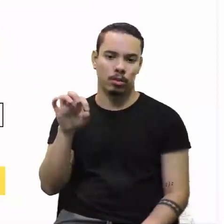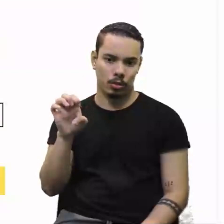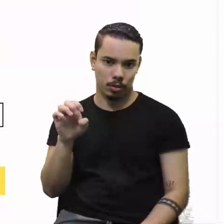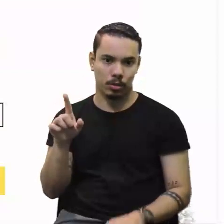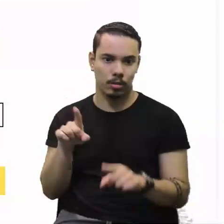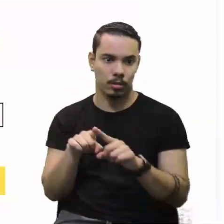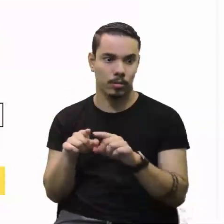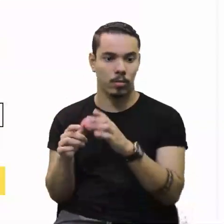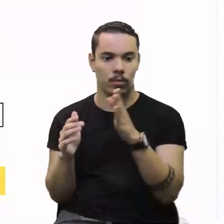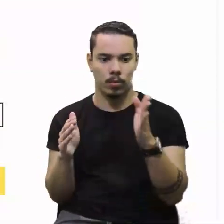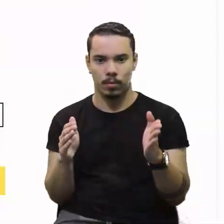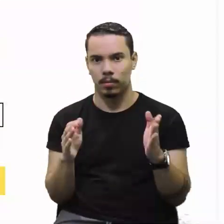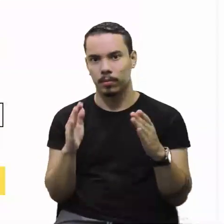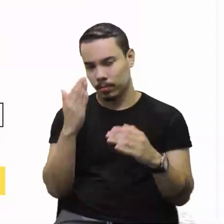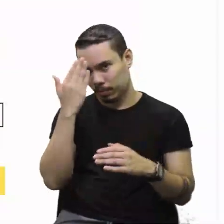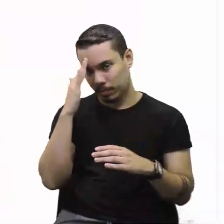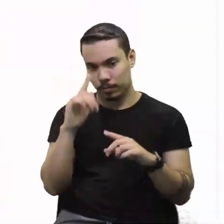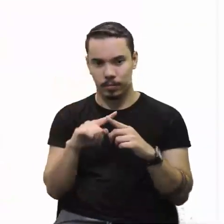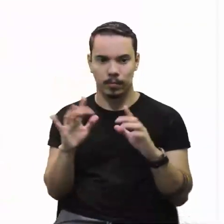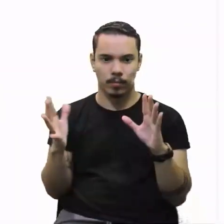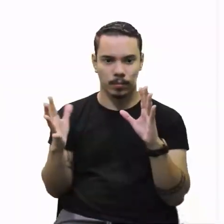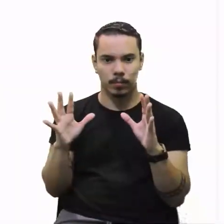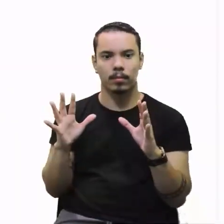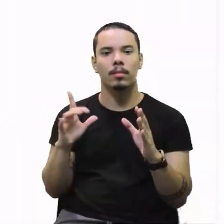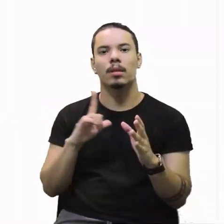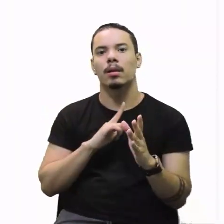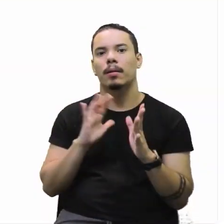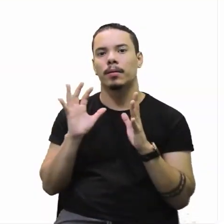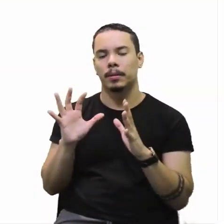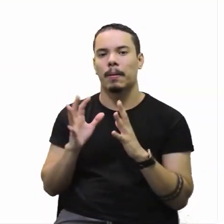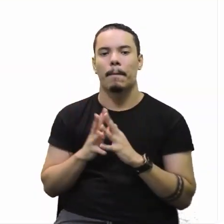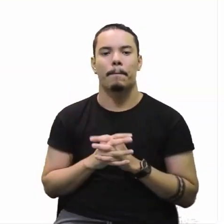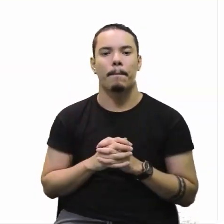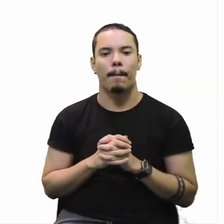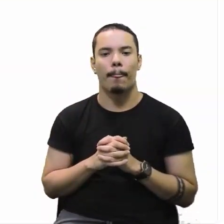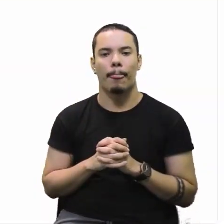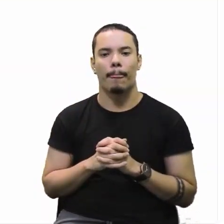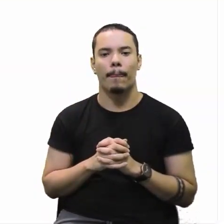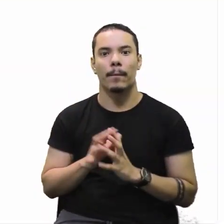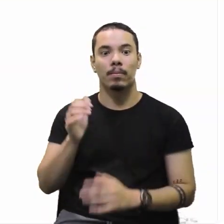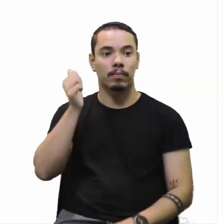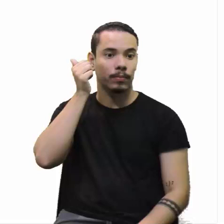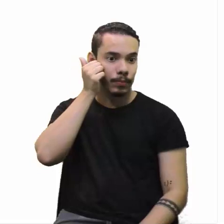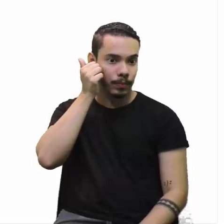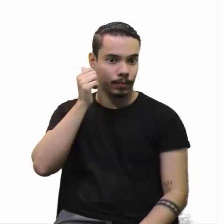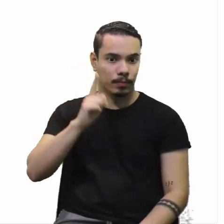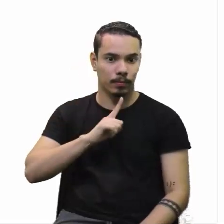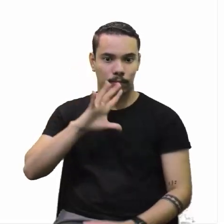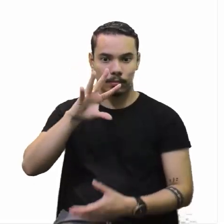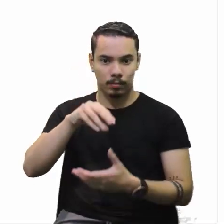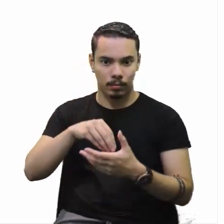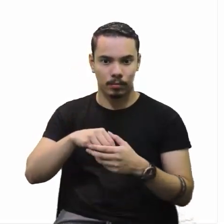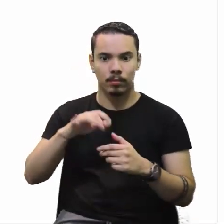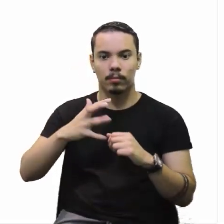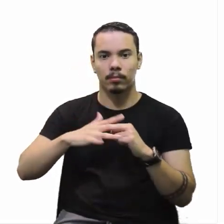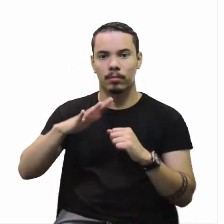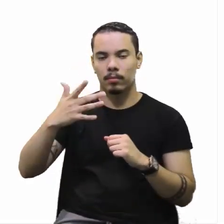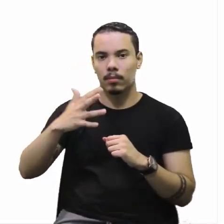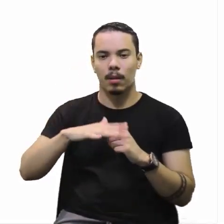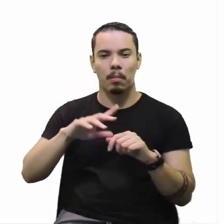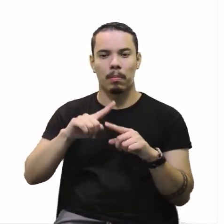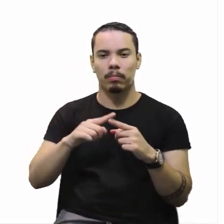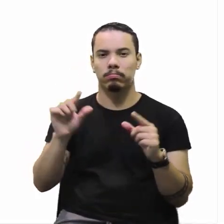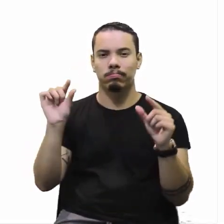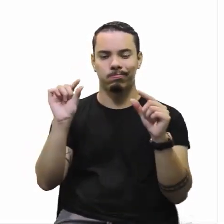radiação ionizante. Então, nós temos essa parte aí. As ondas de rádio são ondas eletromagnéticas de frequência